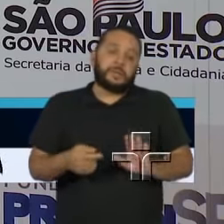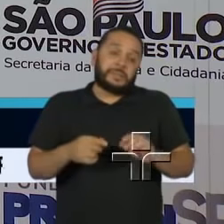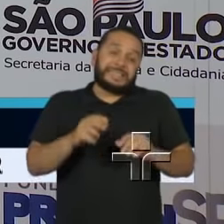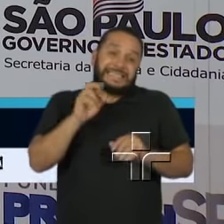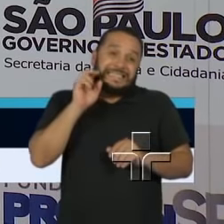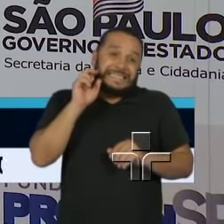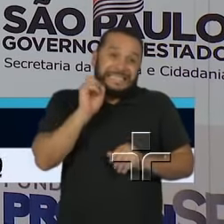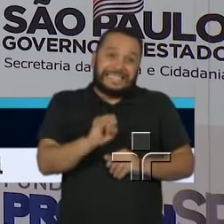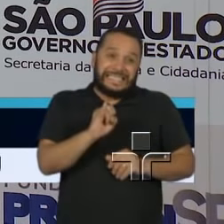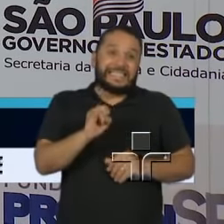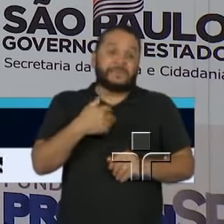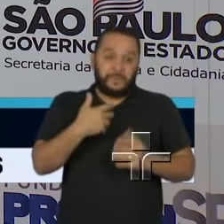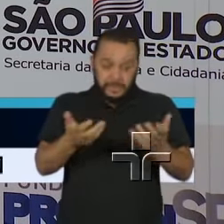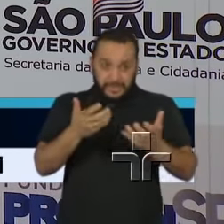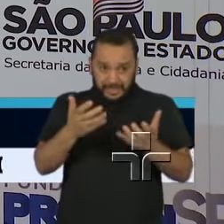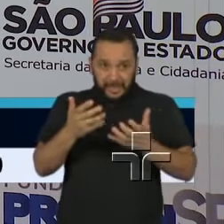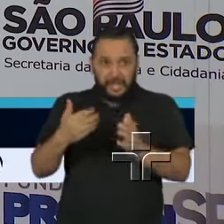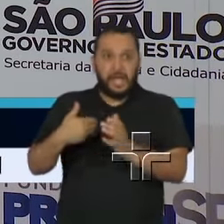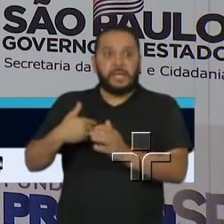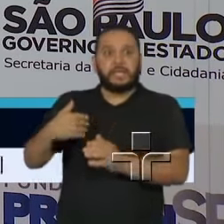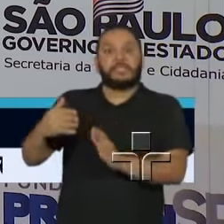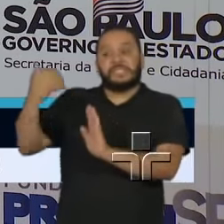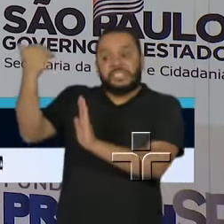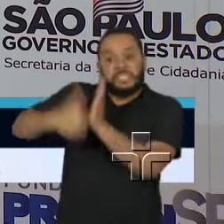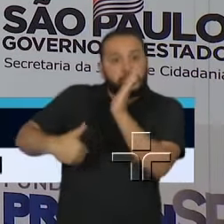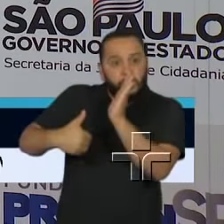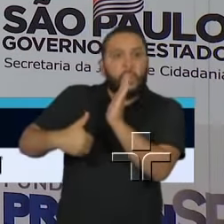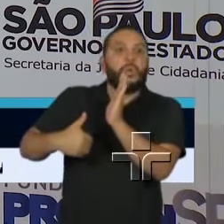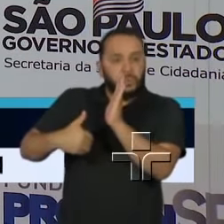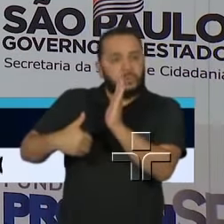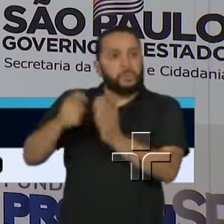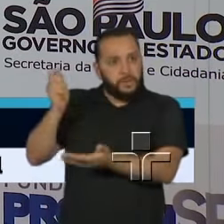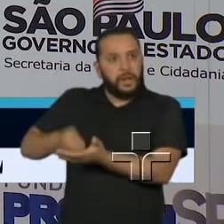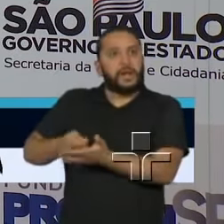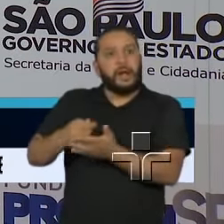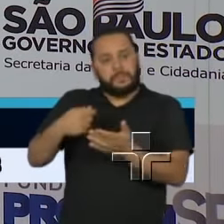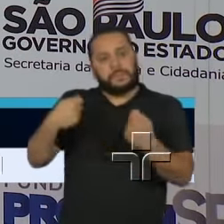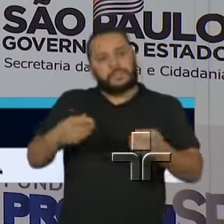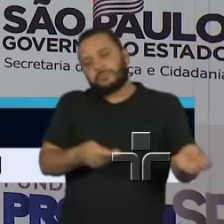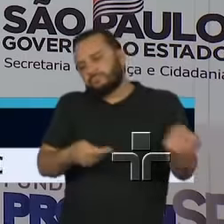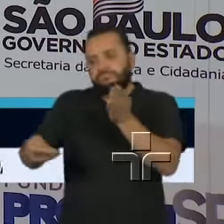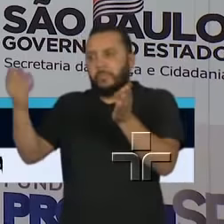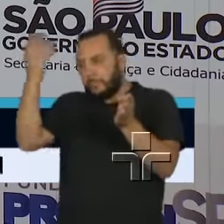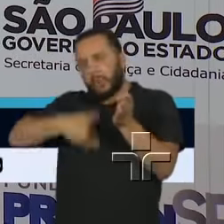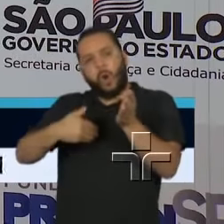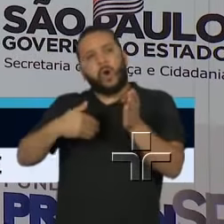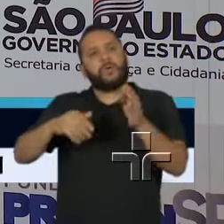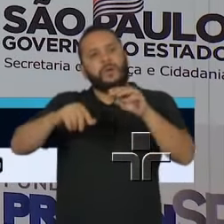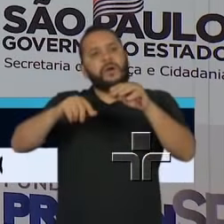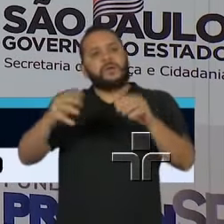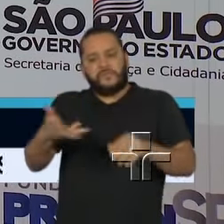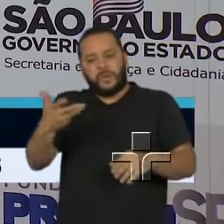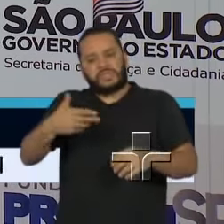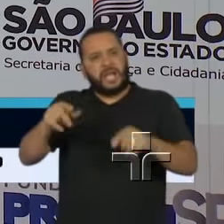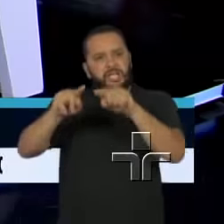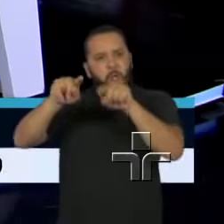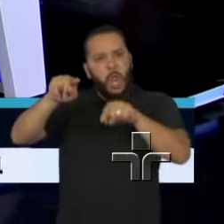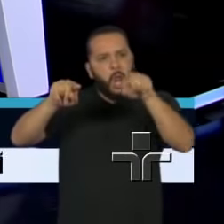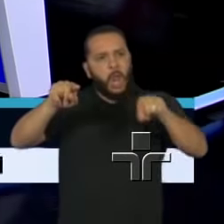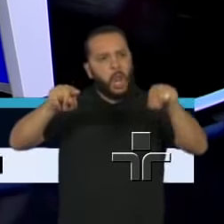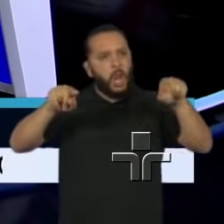em que ele deseja o abatimento, para que ele possa perseguir esse direito de solicitar junto à empresa ou junto ao PROCON se ele não tiver uma